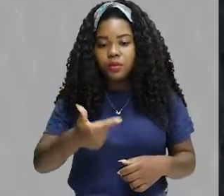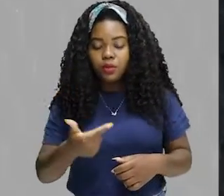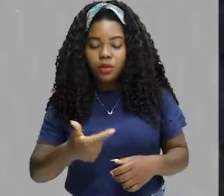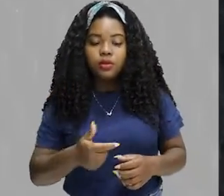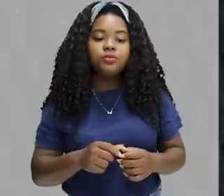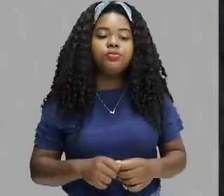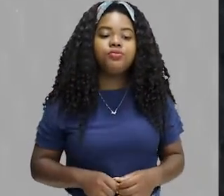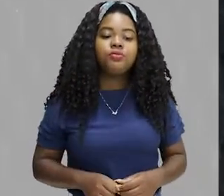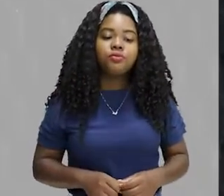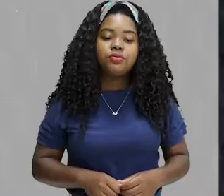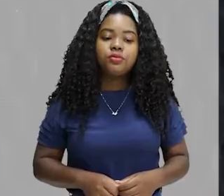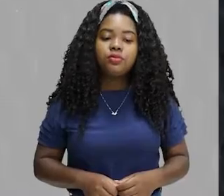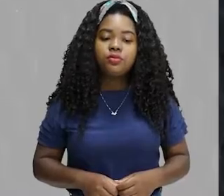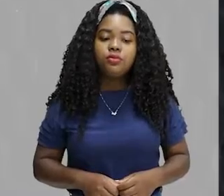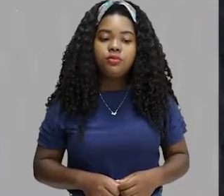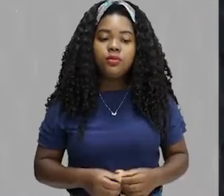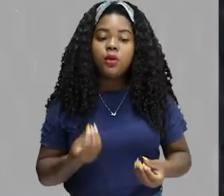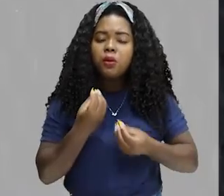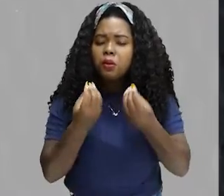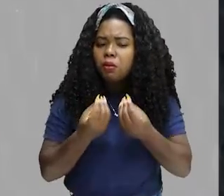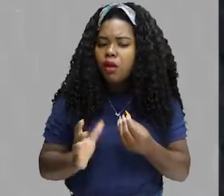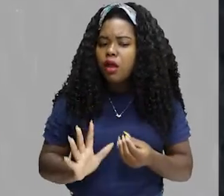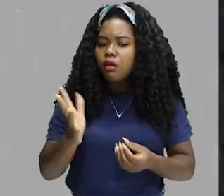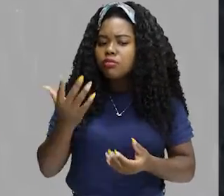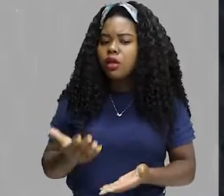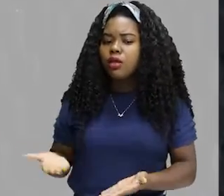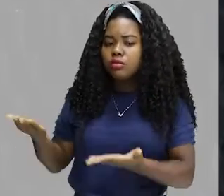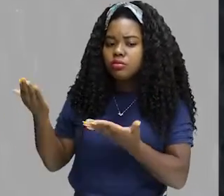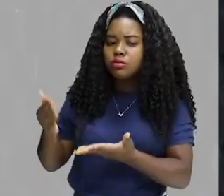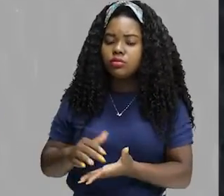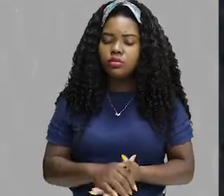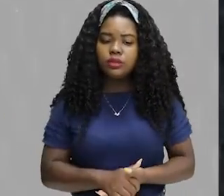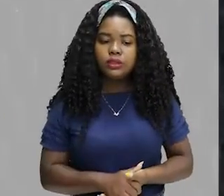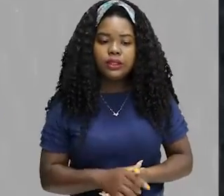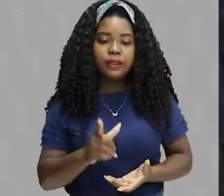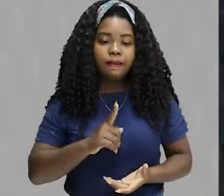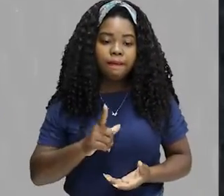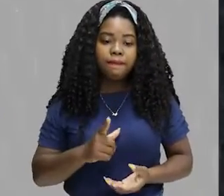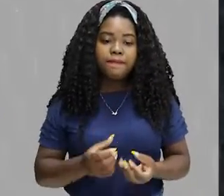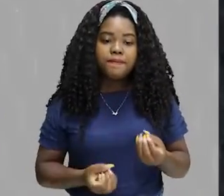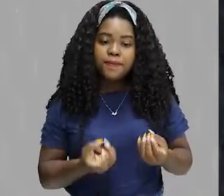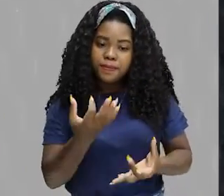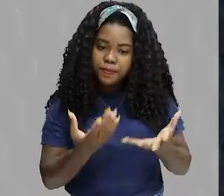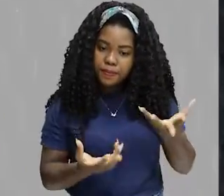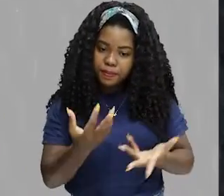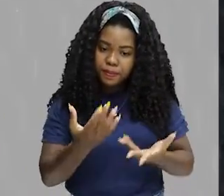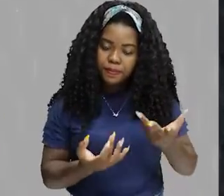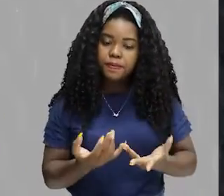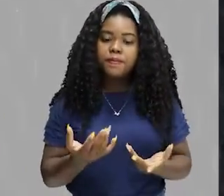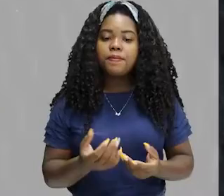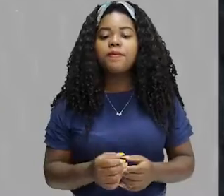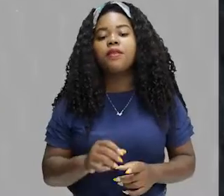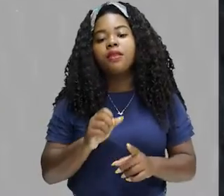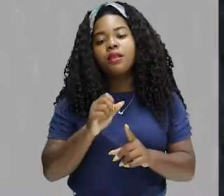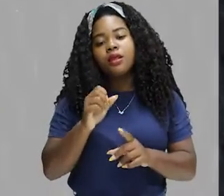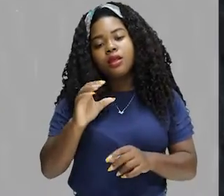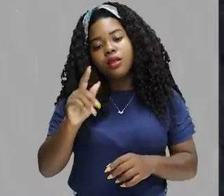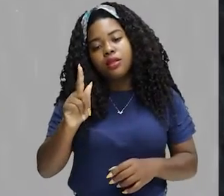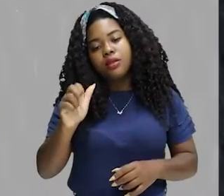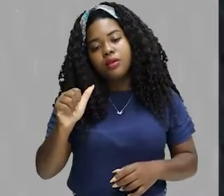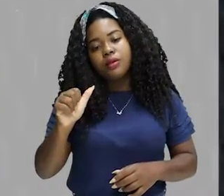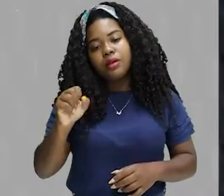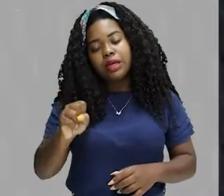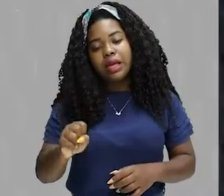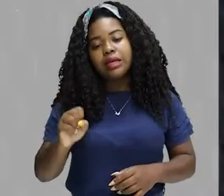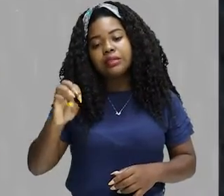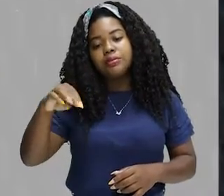grande. Então, olha só. Inicialmente, nós vamos ver aqui a combustão, a queima do gás metano, né? O gás metano é